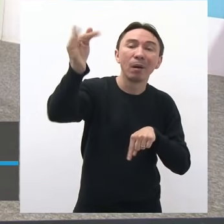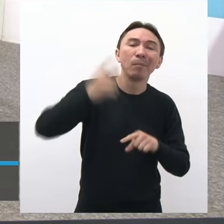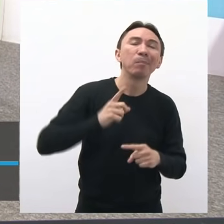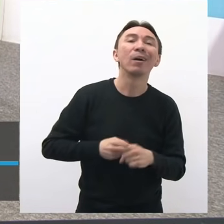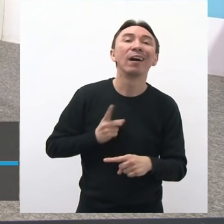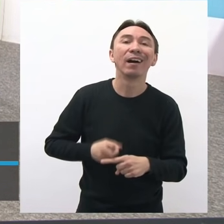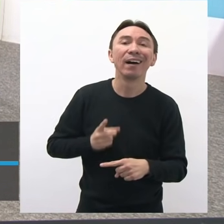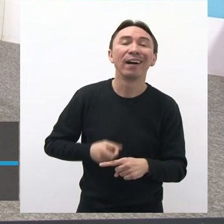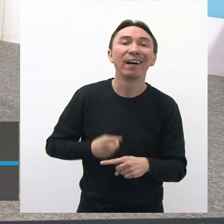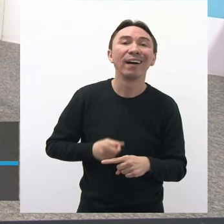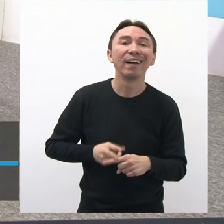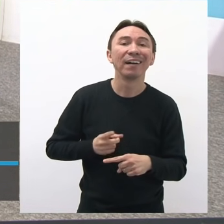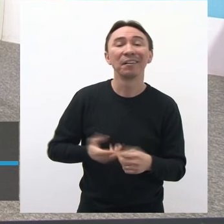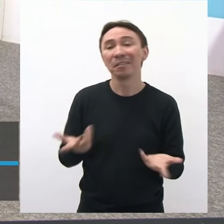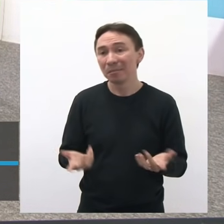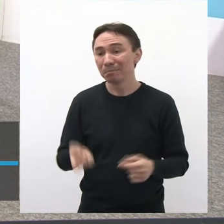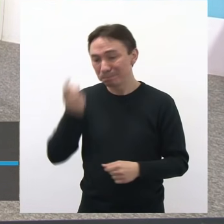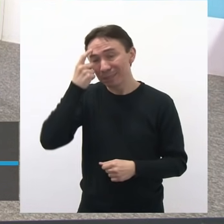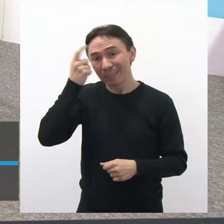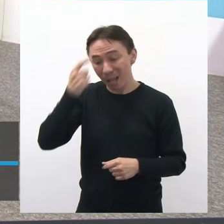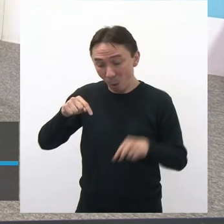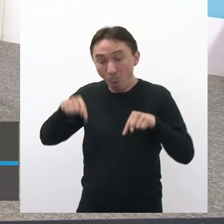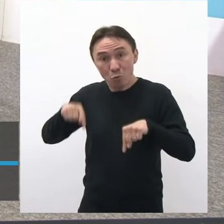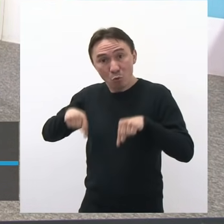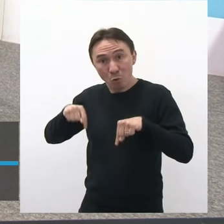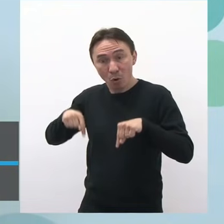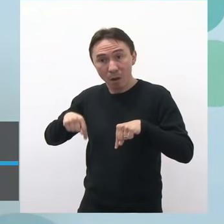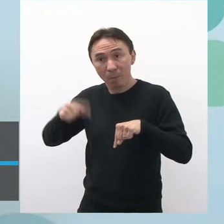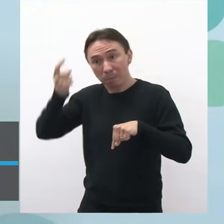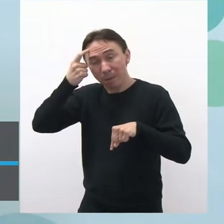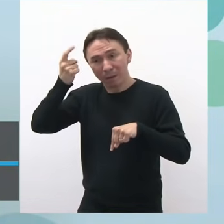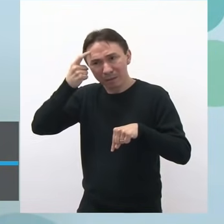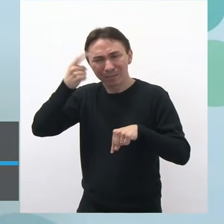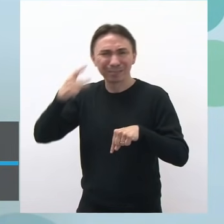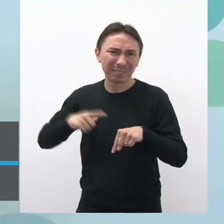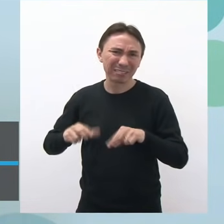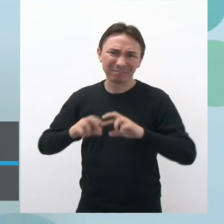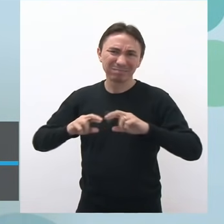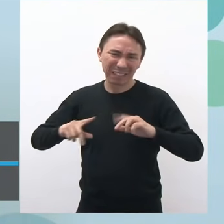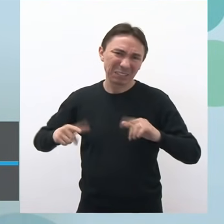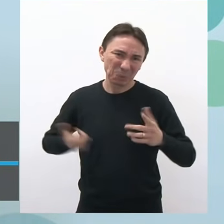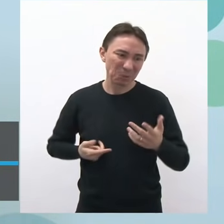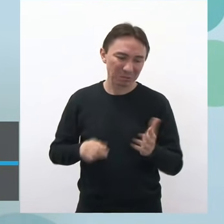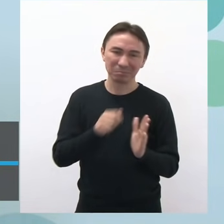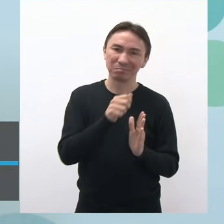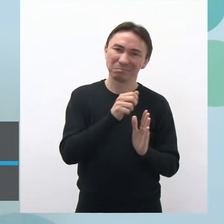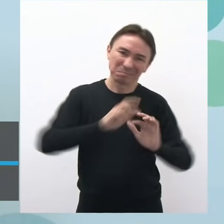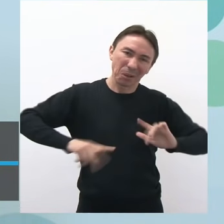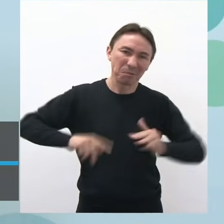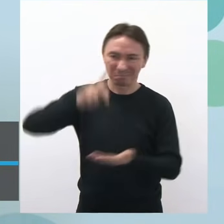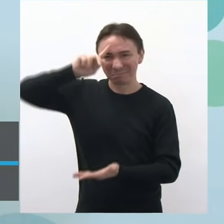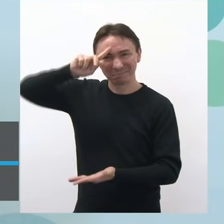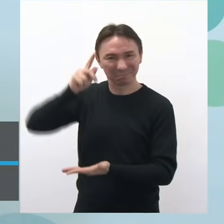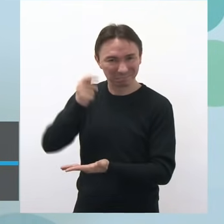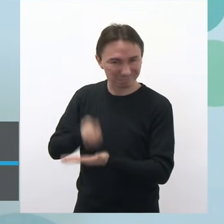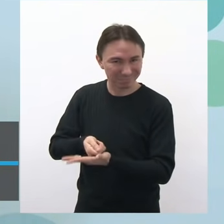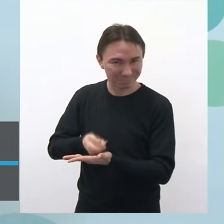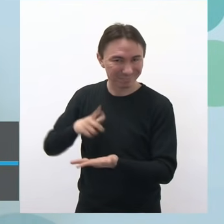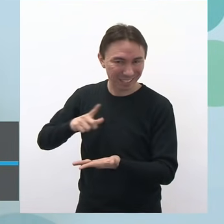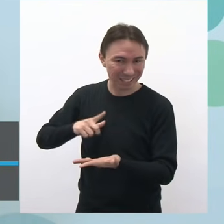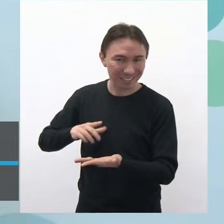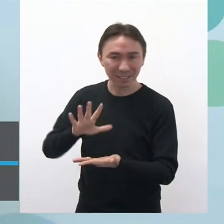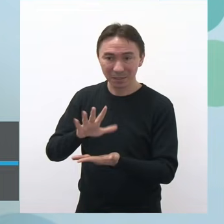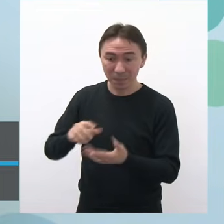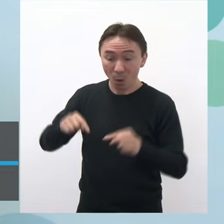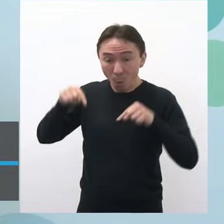Porque nós temos que pensar em hoje. Porque esse hoje aqui, ó, lembra das atividades das nossas escolhas? Esse hoje aqui é o que vai levar a